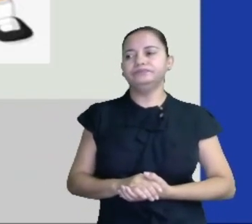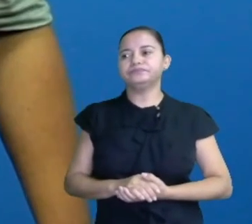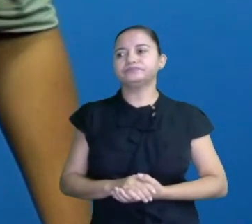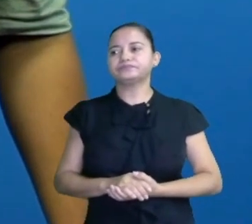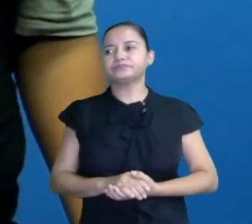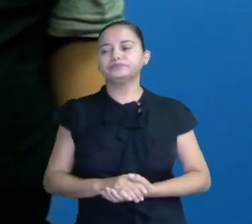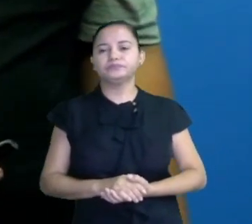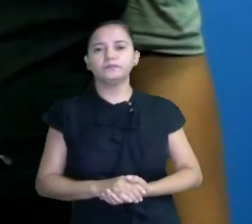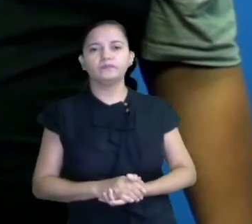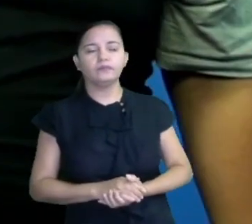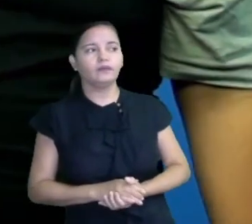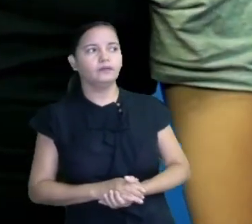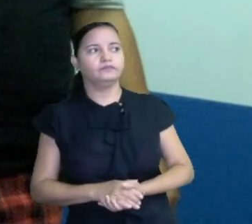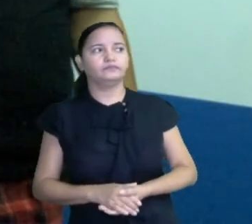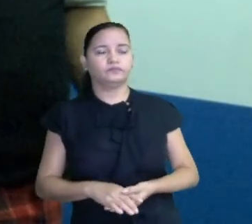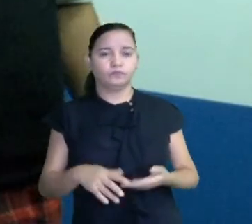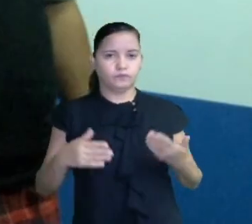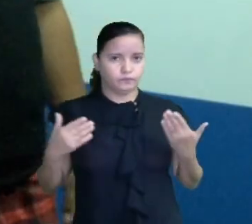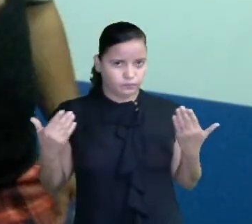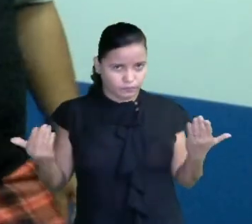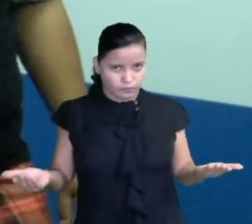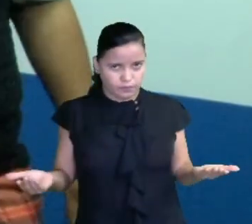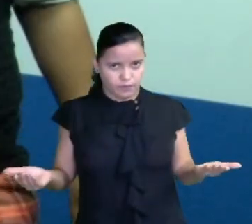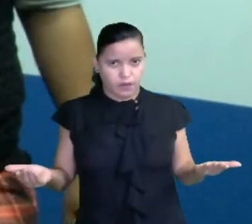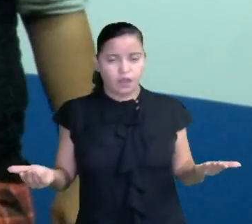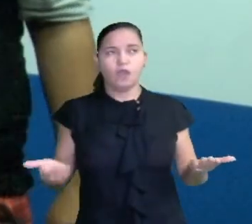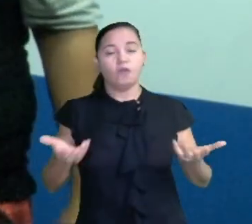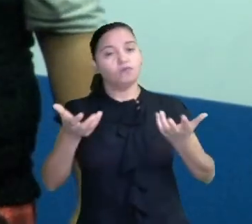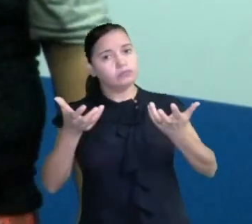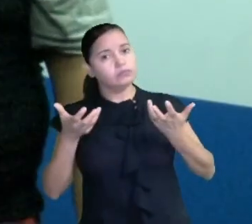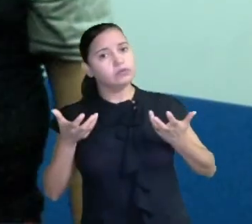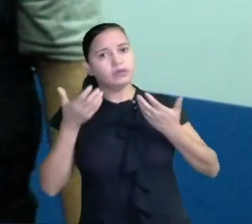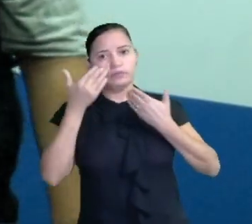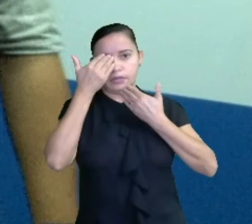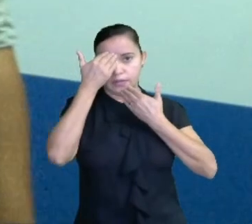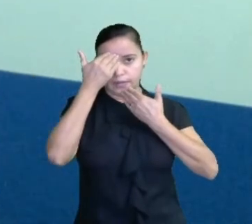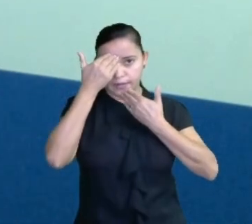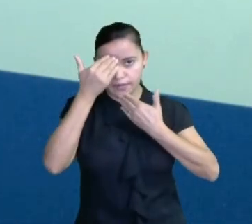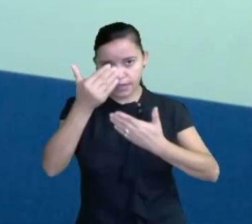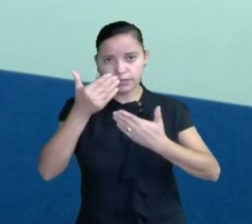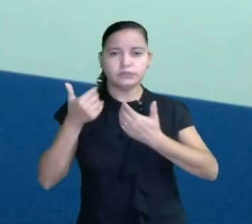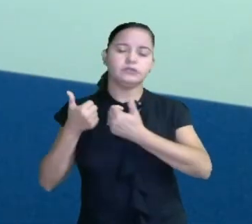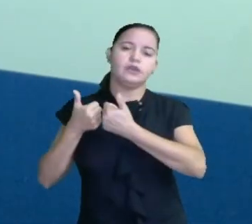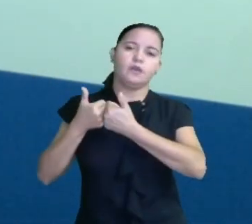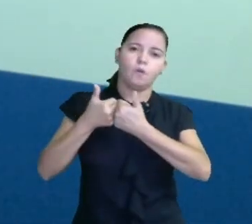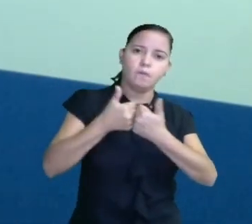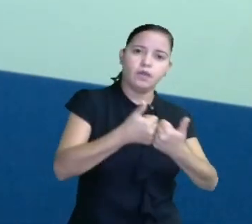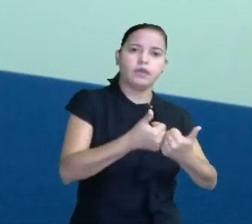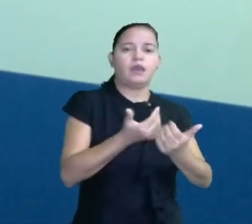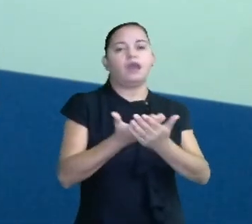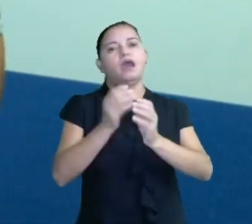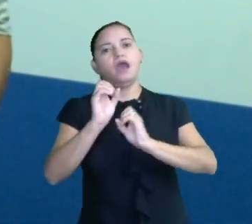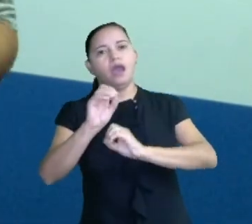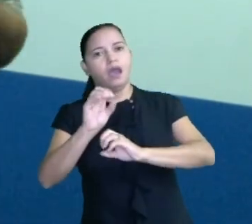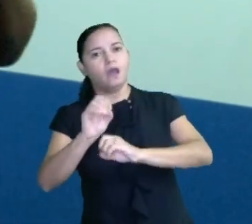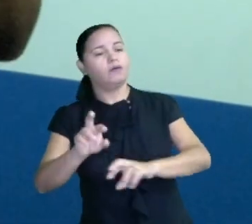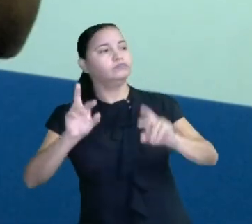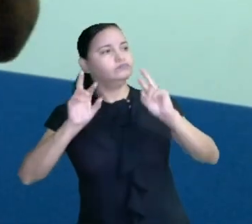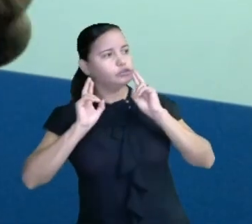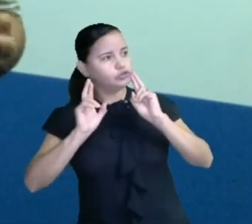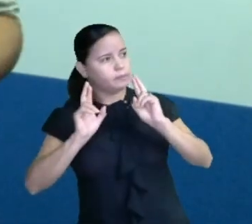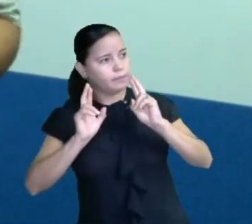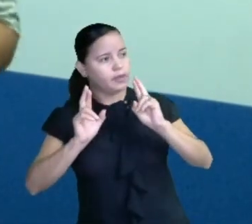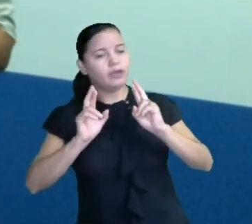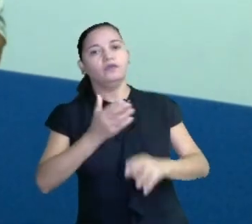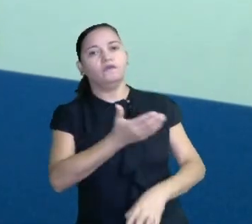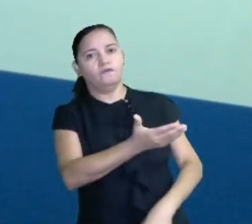Vamos lá. Gente, gostaria de agradecer a vocês por acompanhar a nossa aula de hoje. Espero que